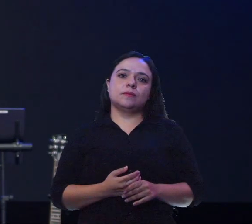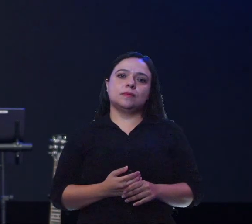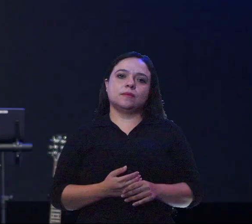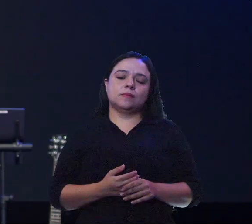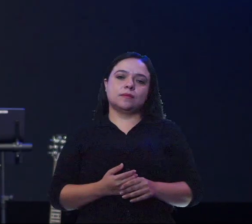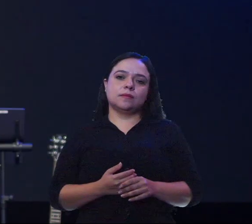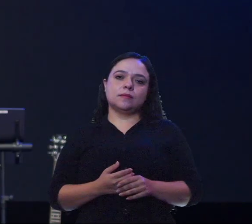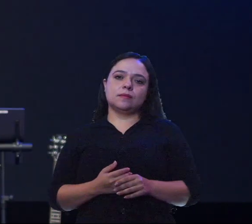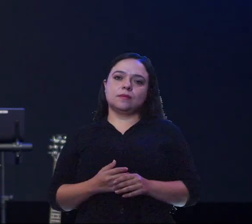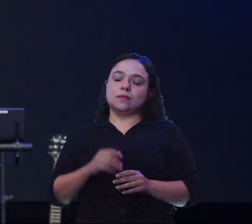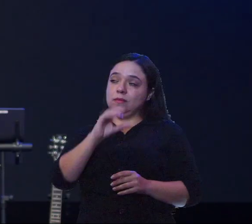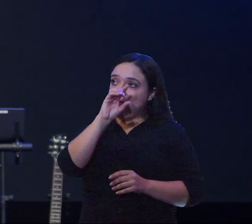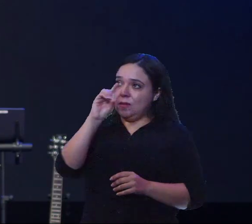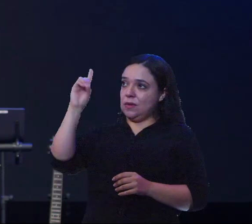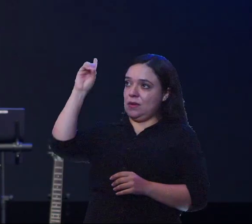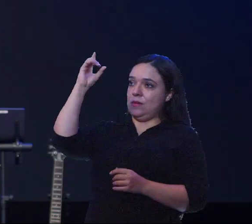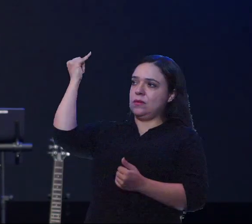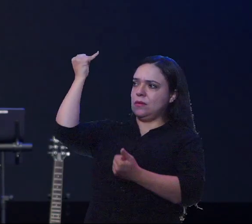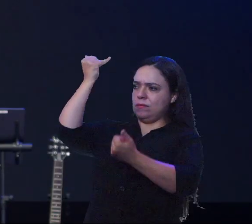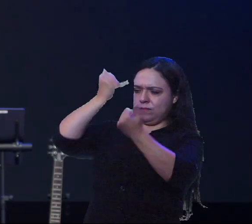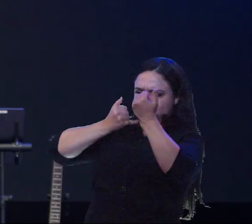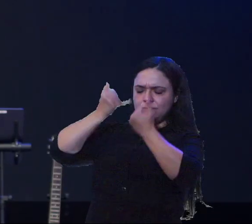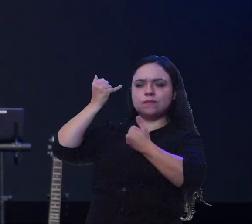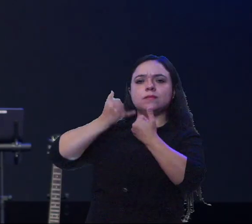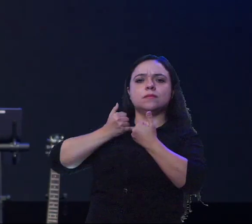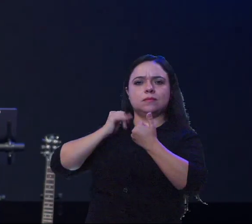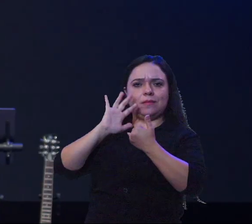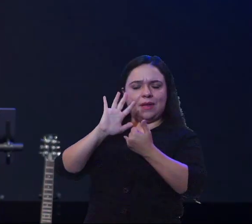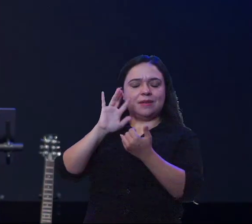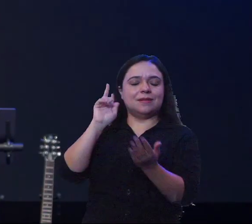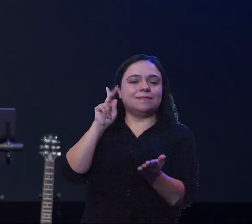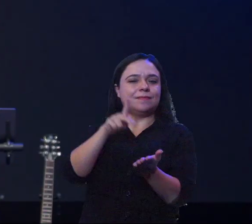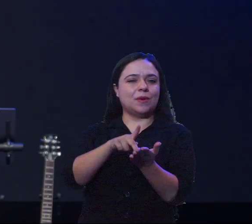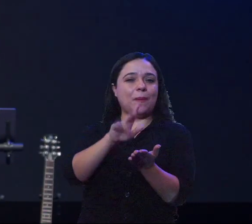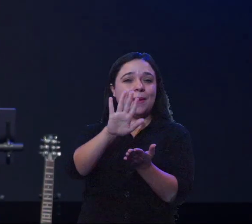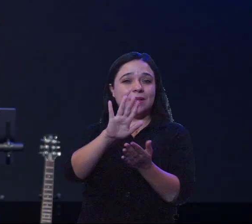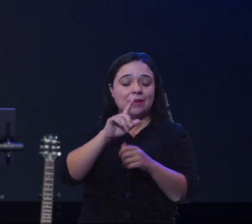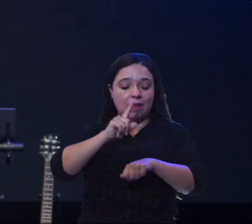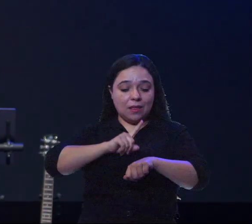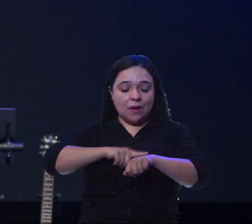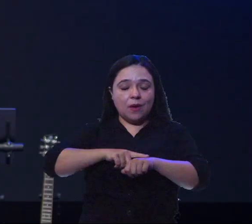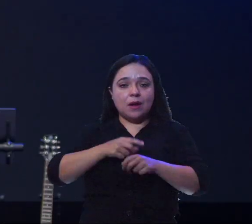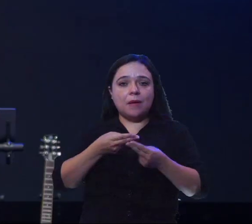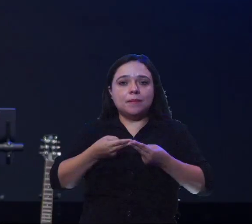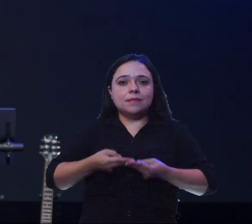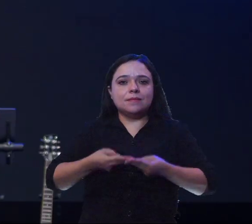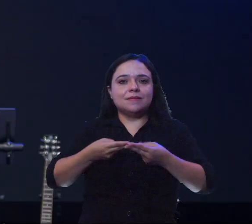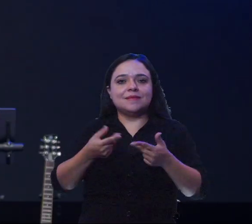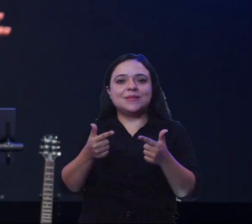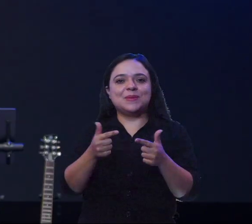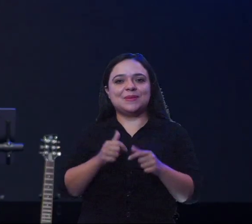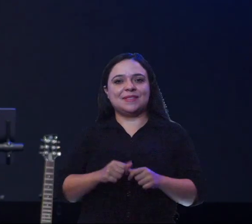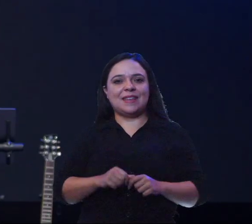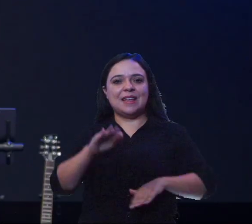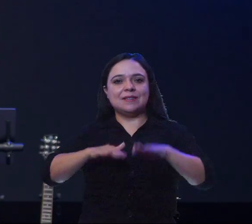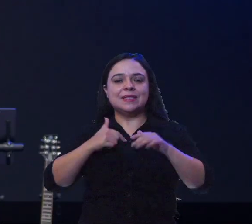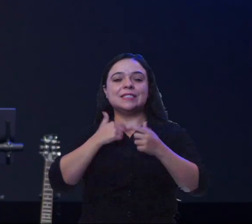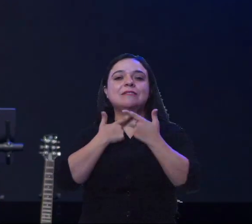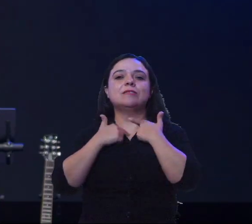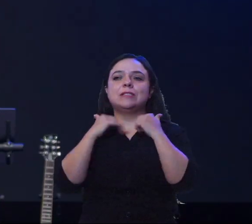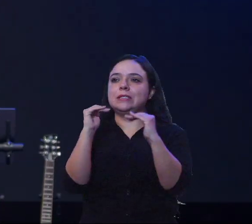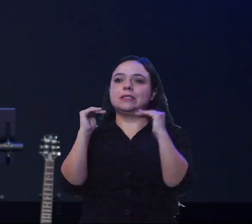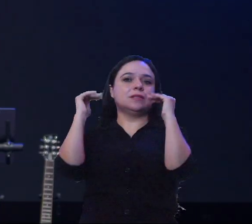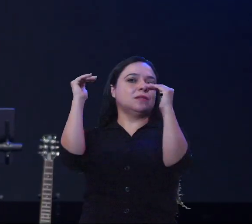aquilo que Deus fala, Ele cumpre. Mas muitas vezes, por causa do nosso ímpeto, por causa da nossa falta de paciência, por causa do nosso excesso de